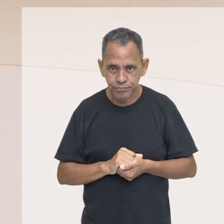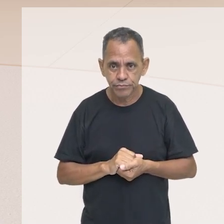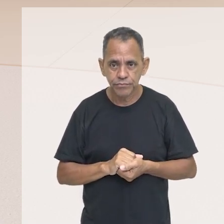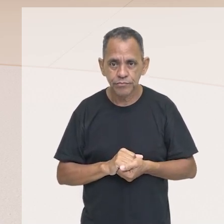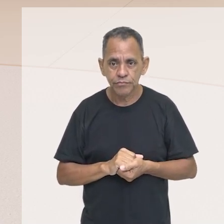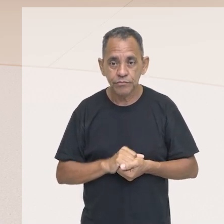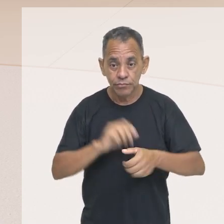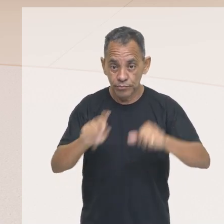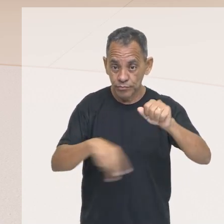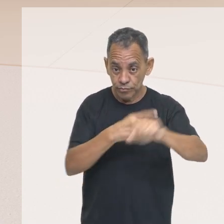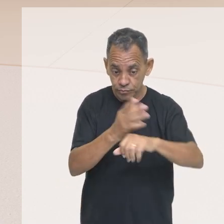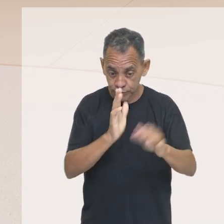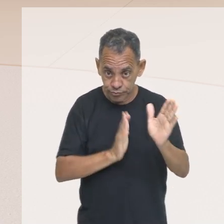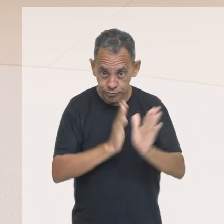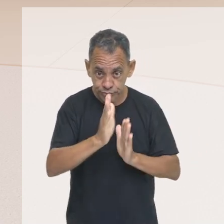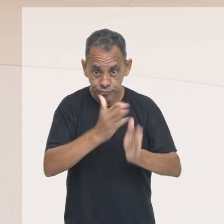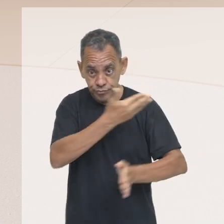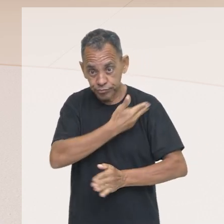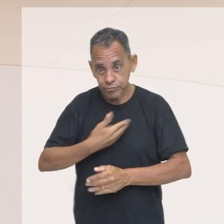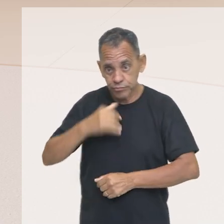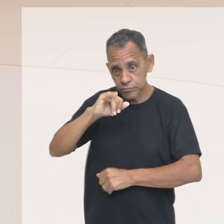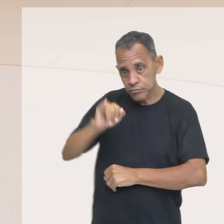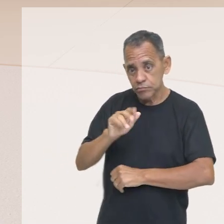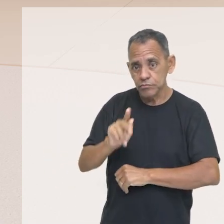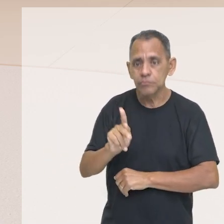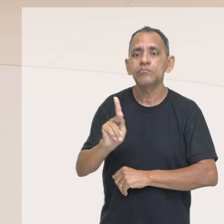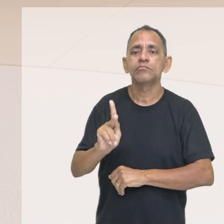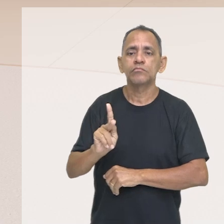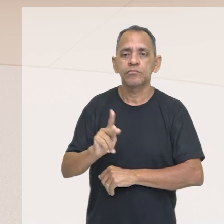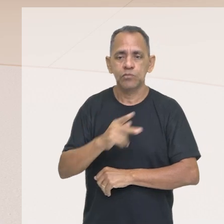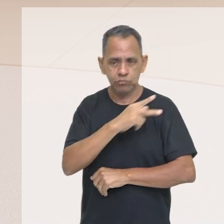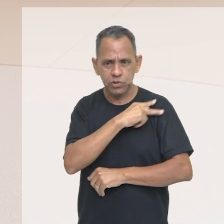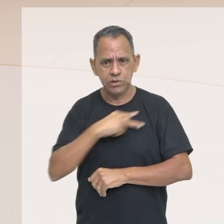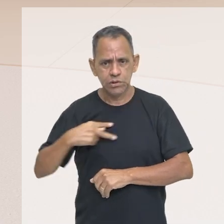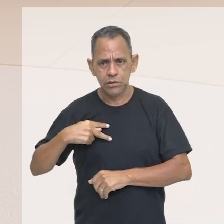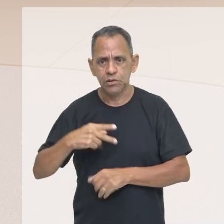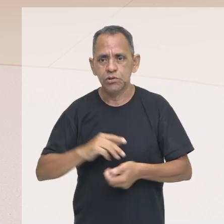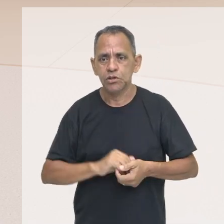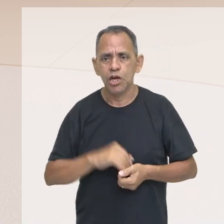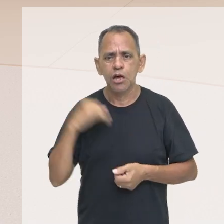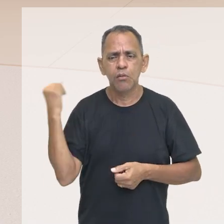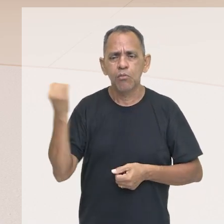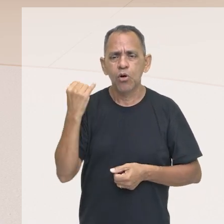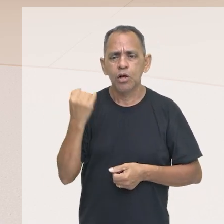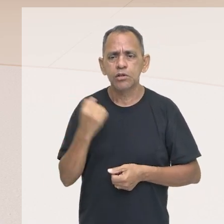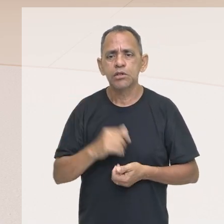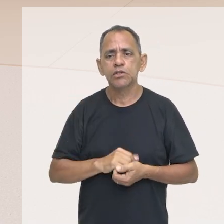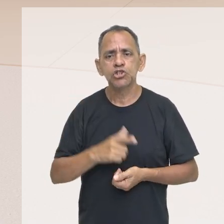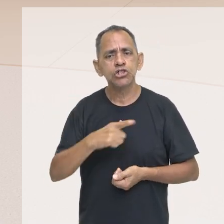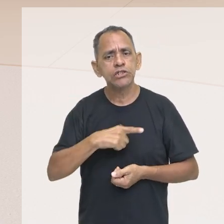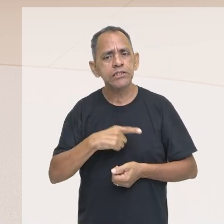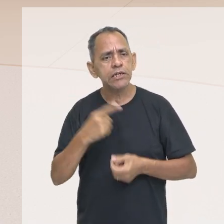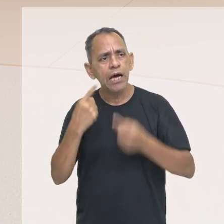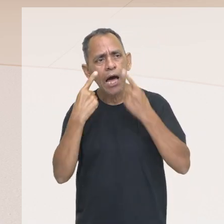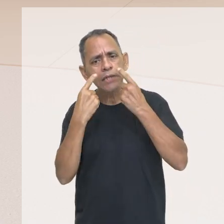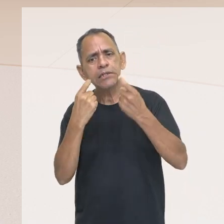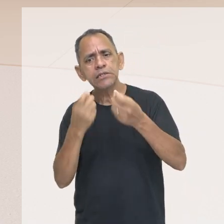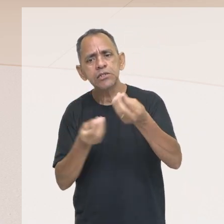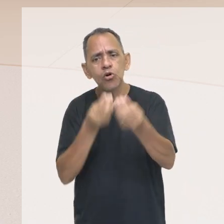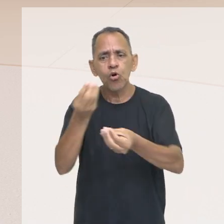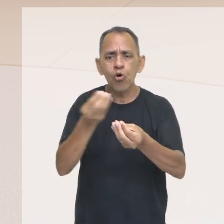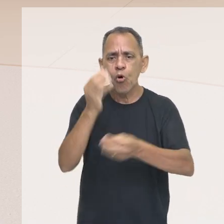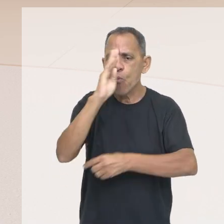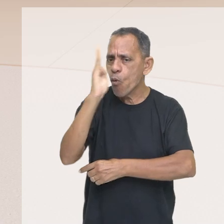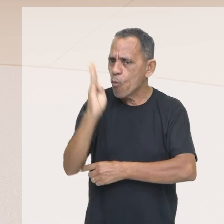após esse período, né, do governo JK, é importante estarmos atentos também a um